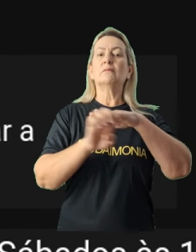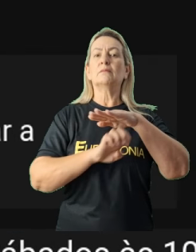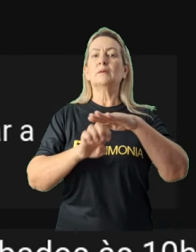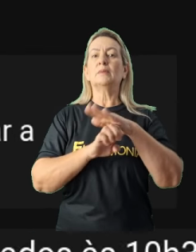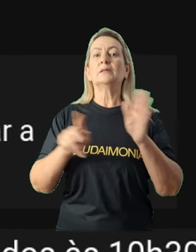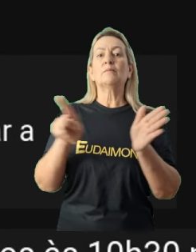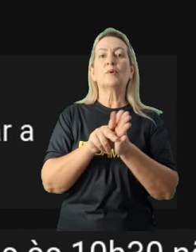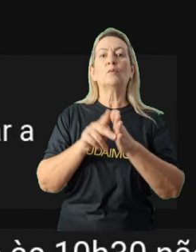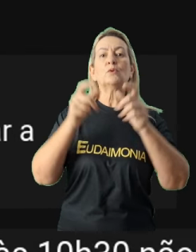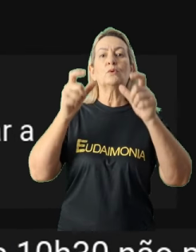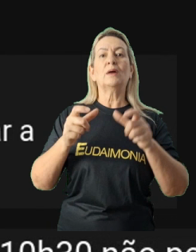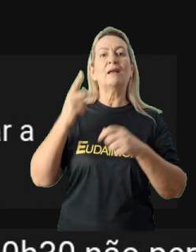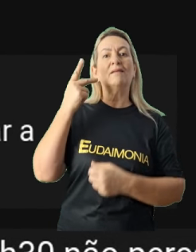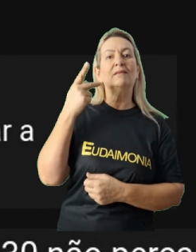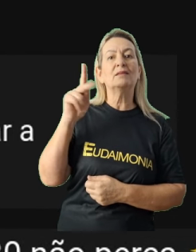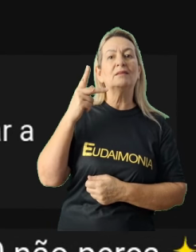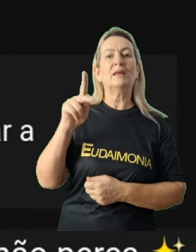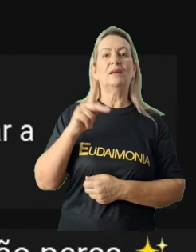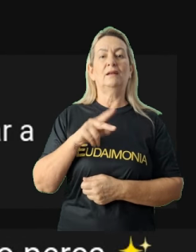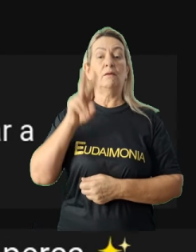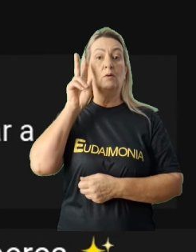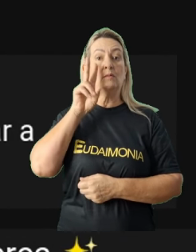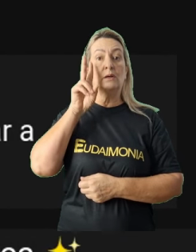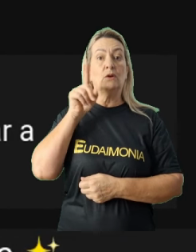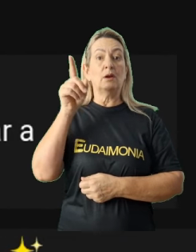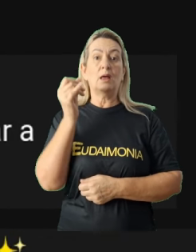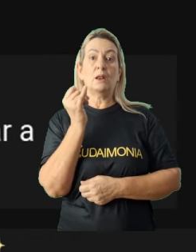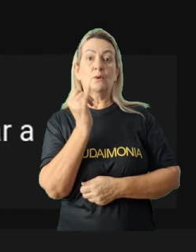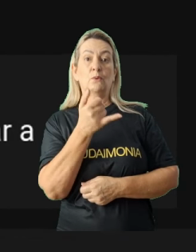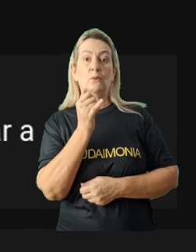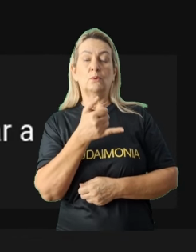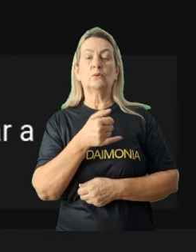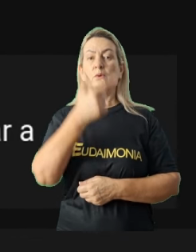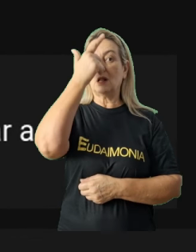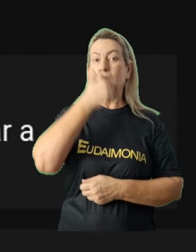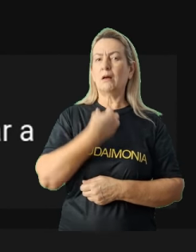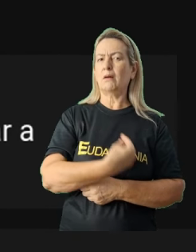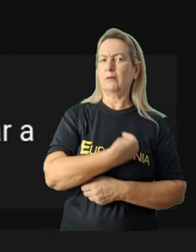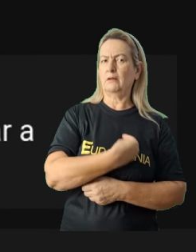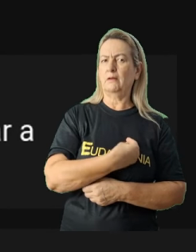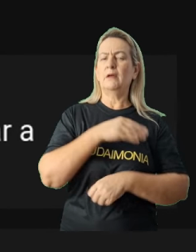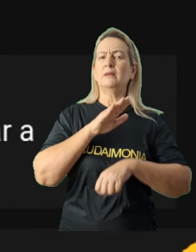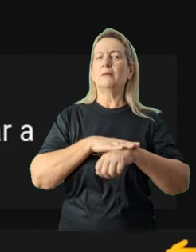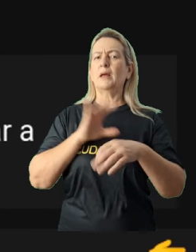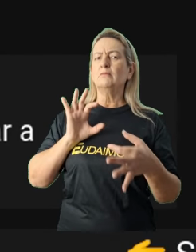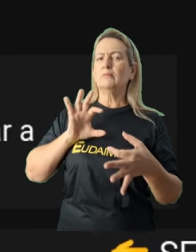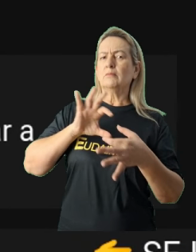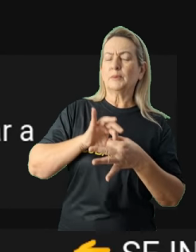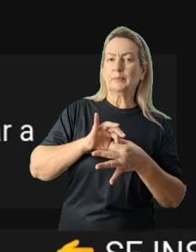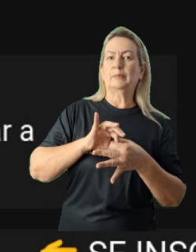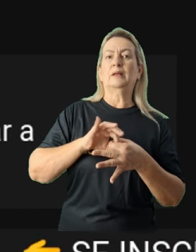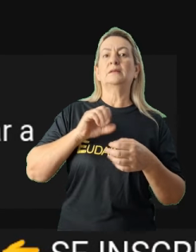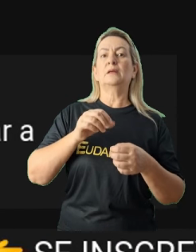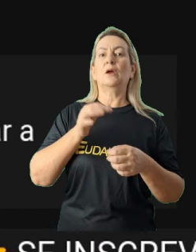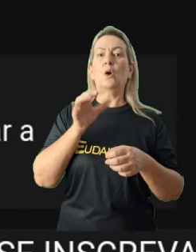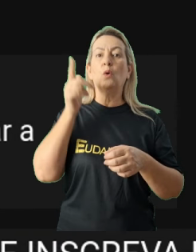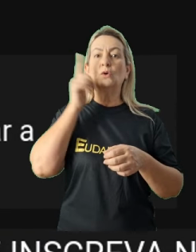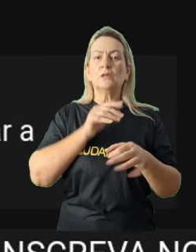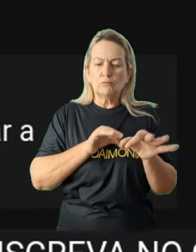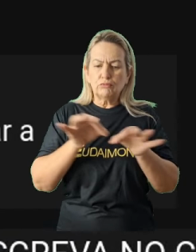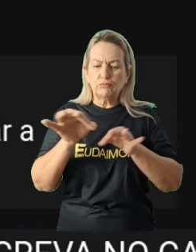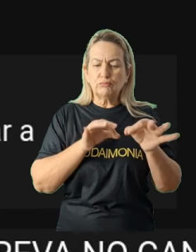local sua, com uma história bacana que se despontou? Então, eu trago uma vivência mais próxima se eu